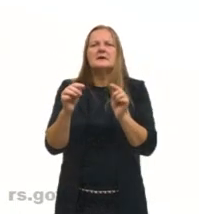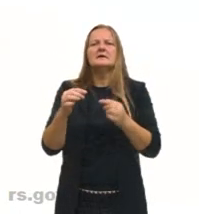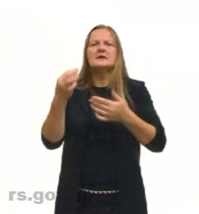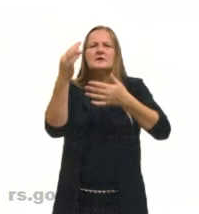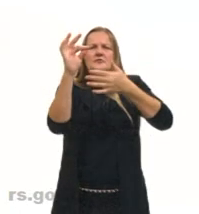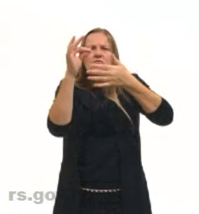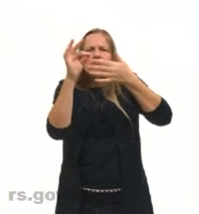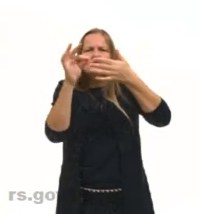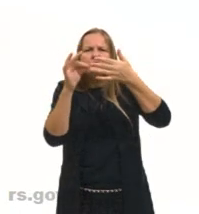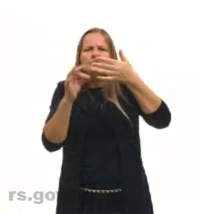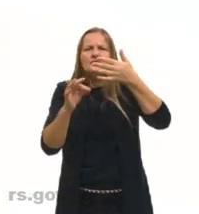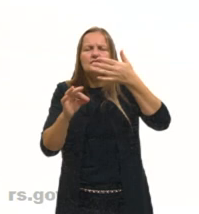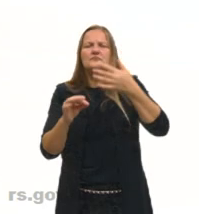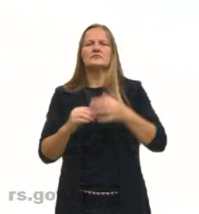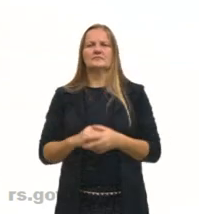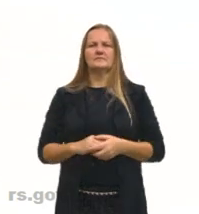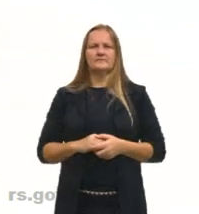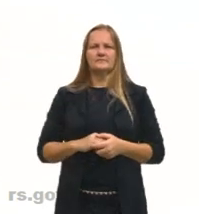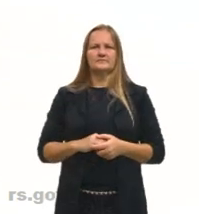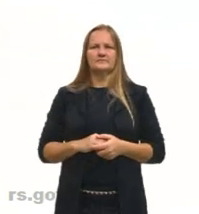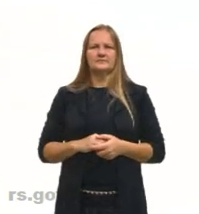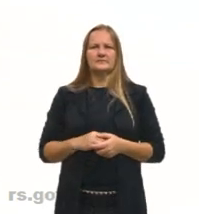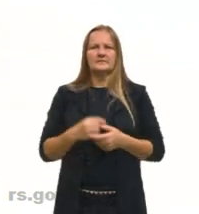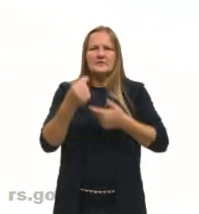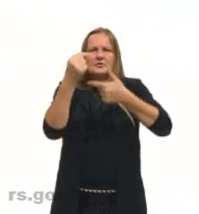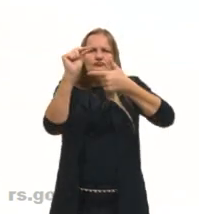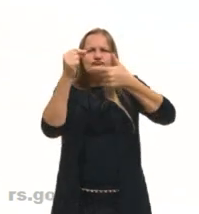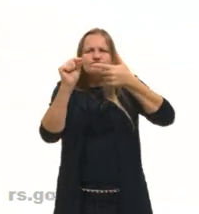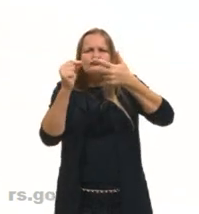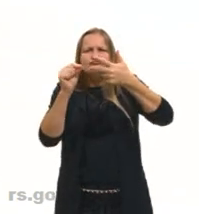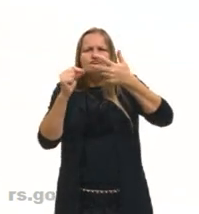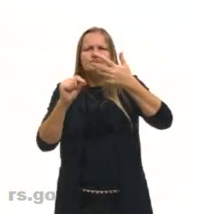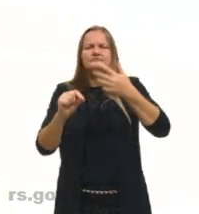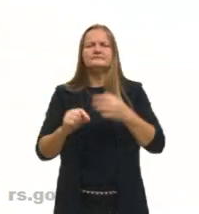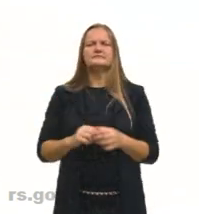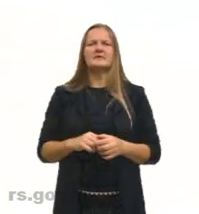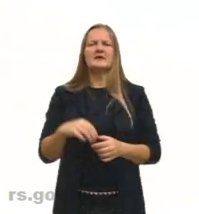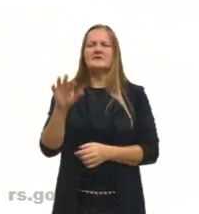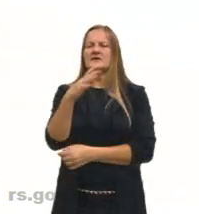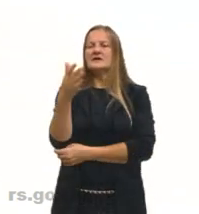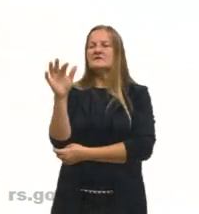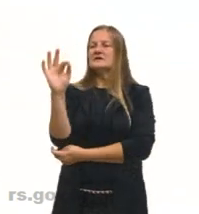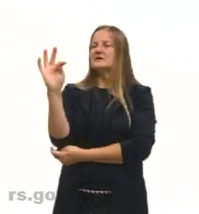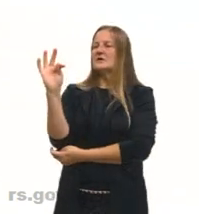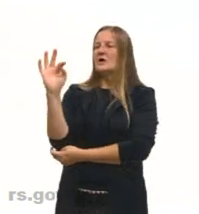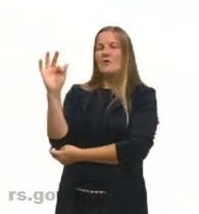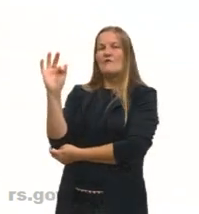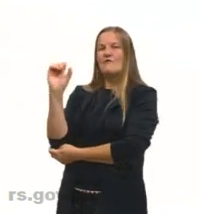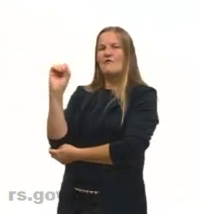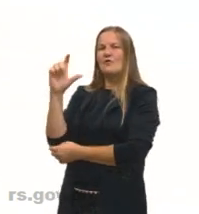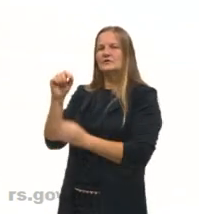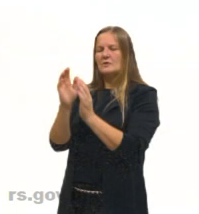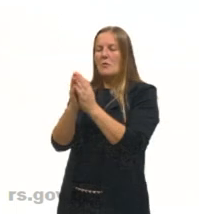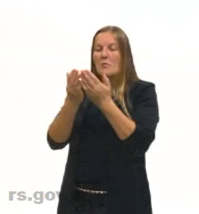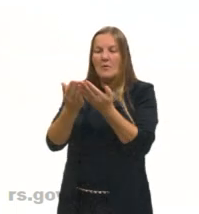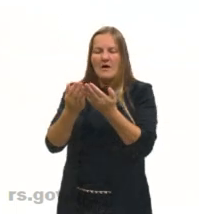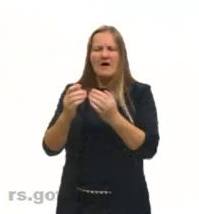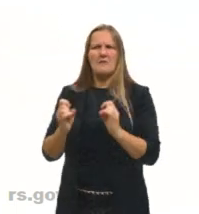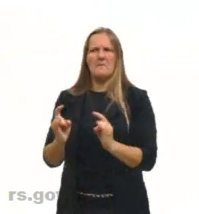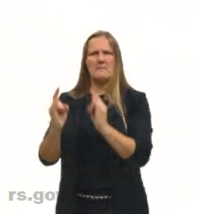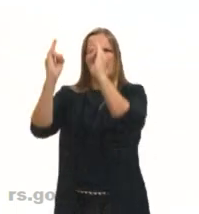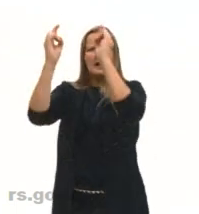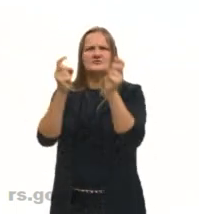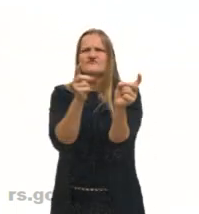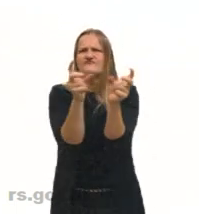bastante grau de detalhamento né a gente recebe aí esses folders né relacionado à a